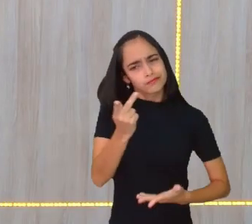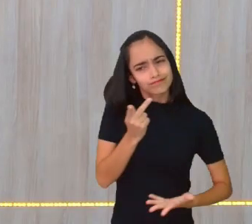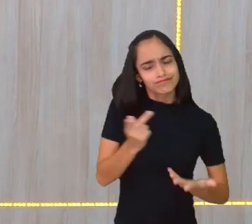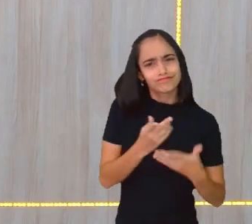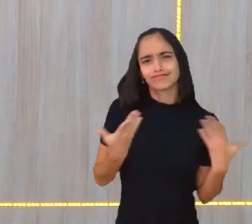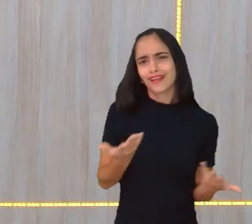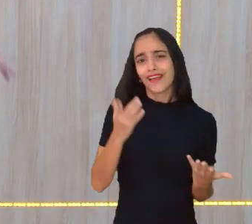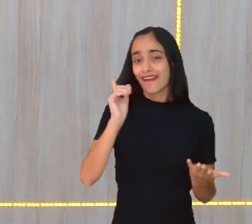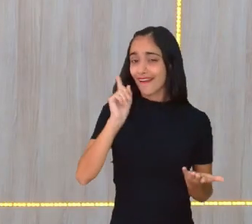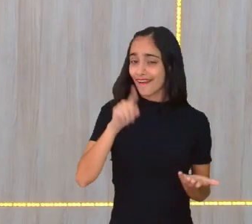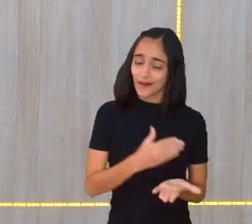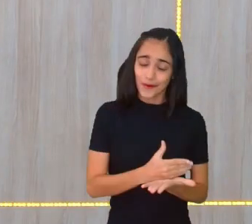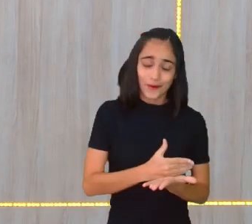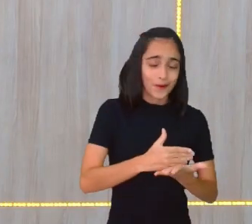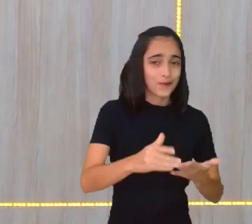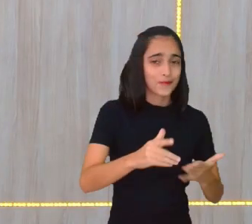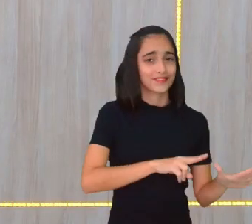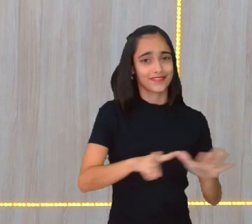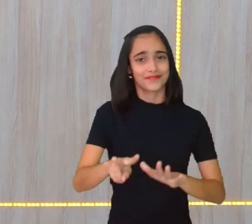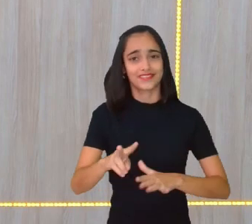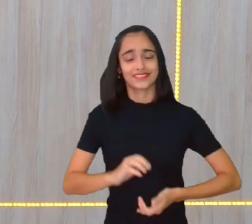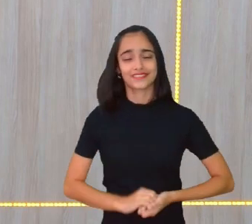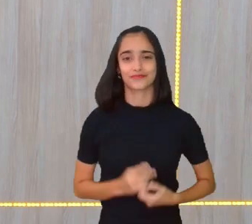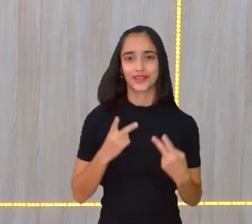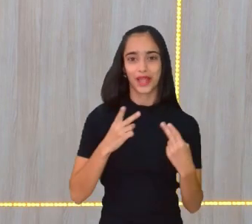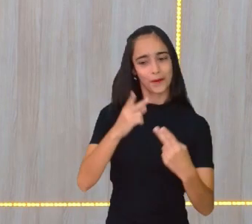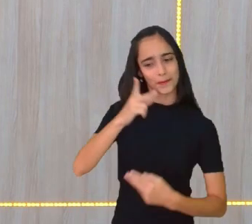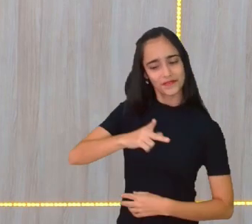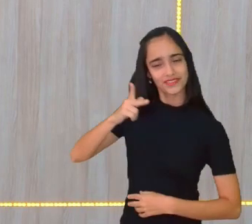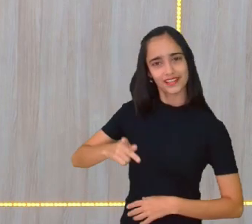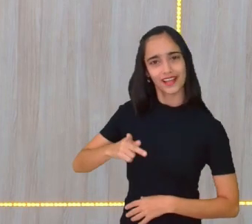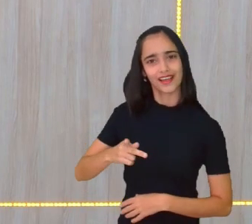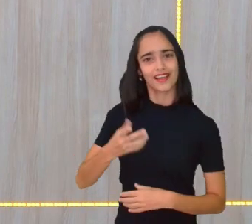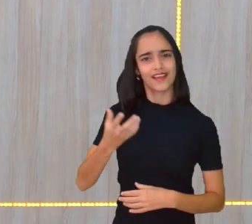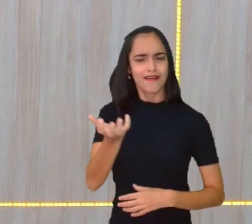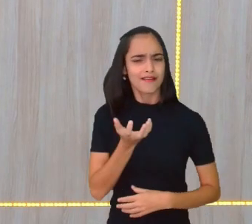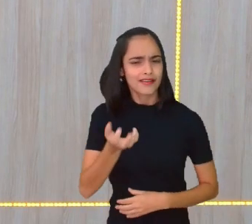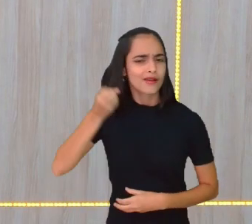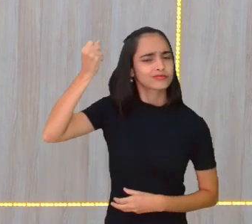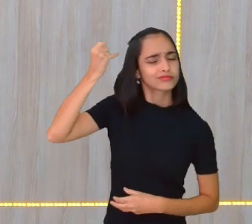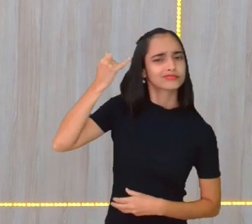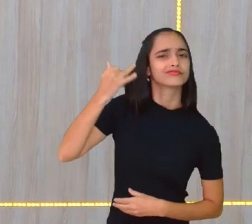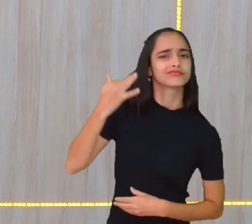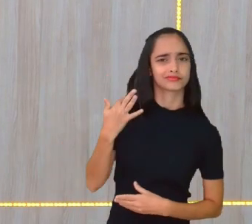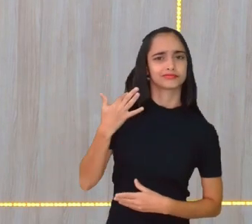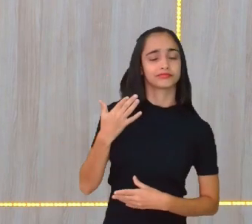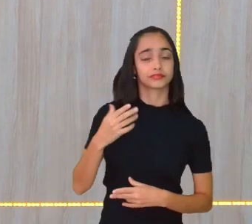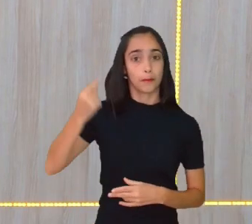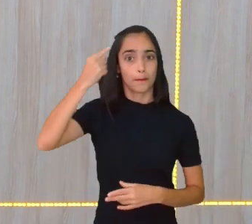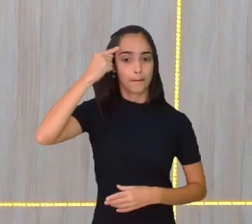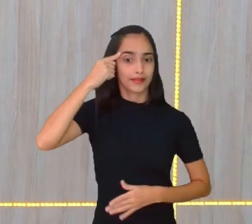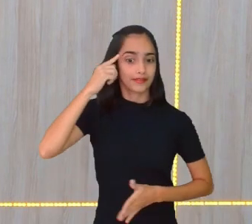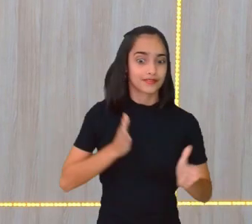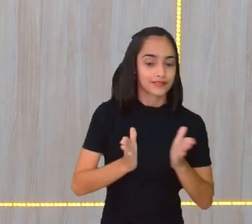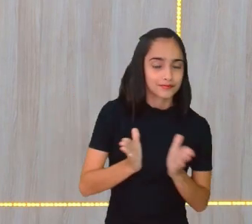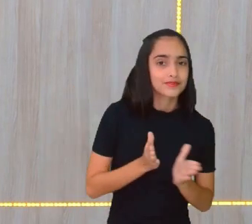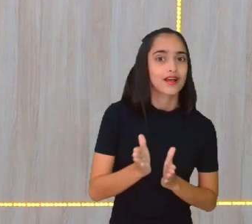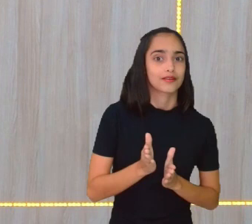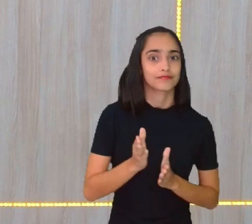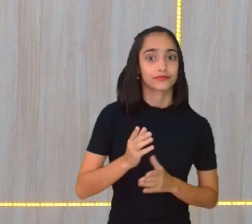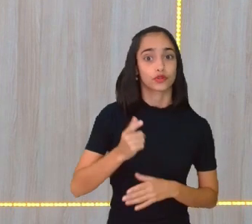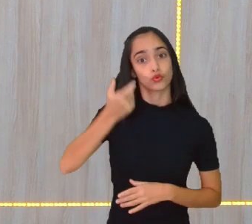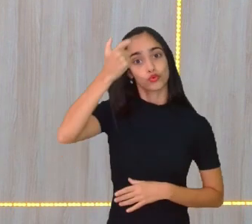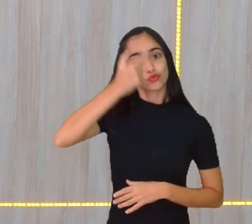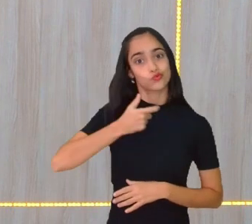começo de semana. Olha, assim como a professora Adriana fez, eu também vou me autodescrever, pensando aí em acessibilidade ainda, tá certo? Eu sou uma mulher negra